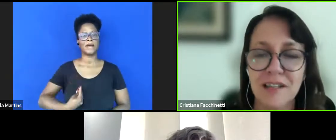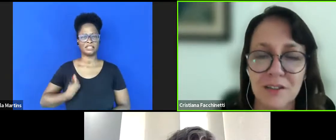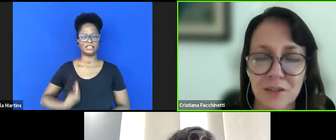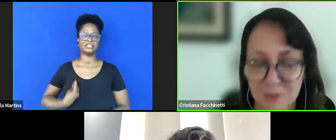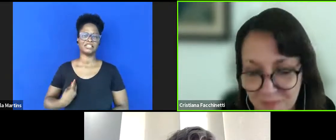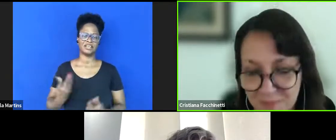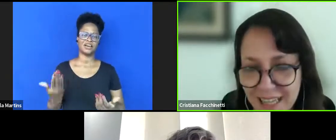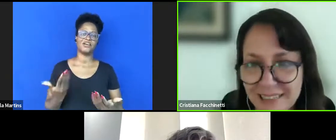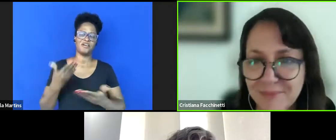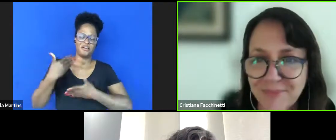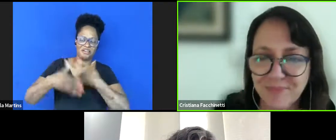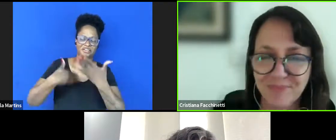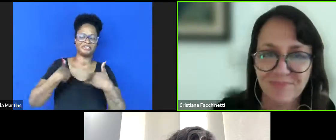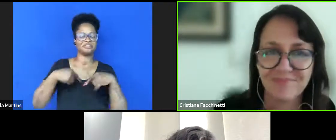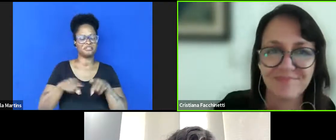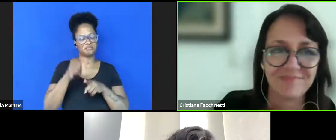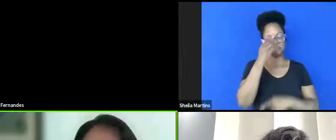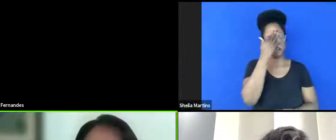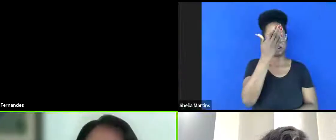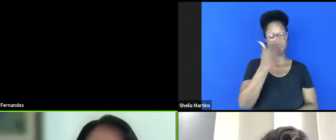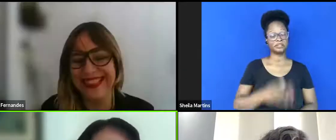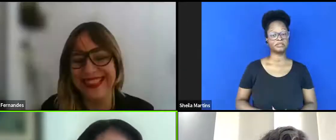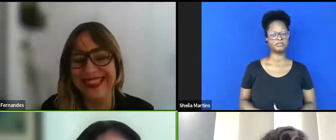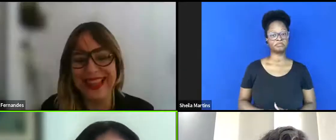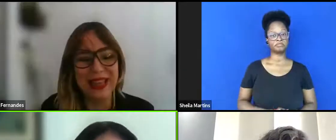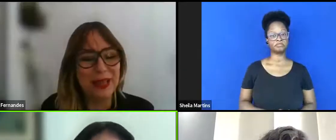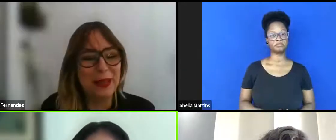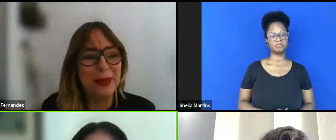desse processo. Obrigada.